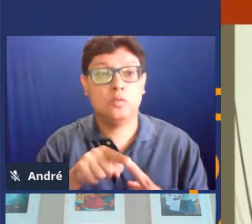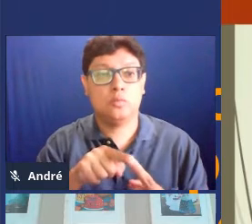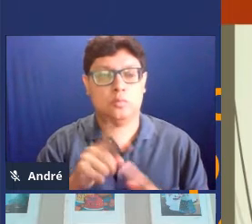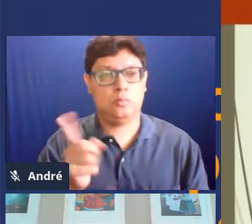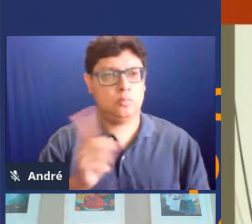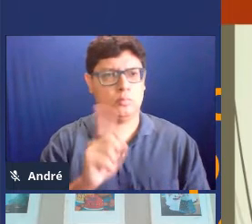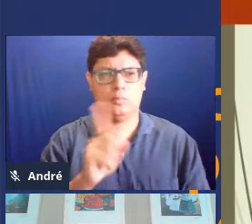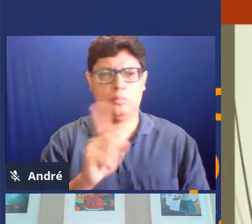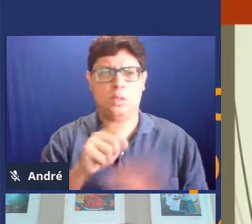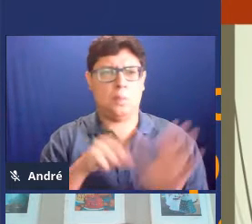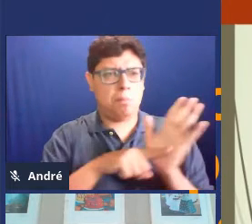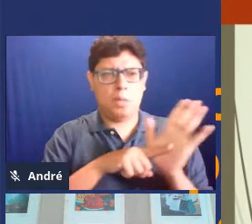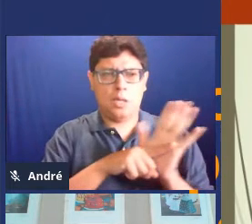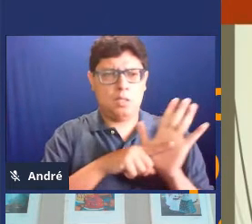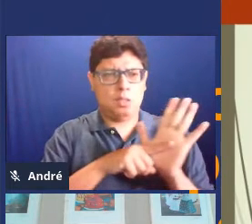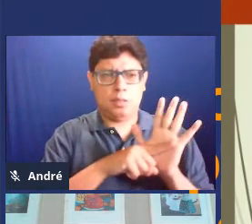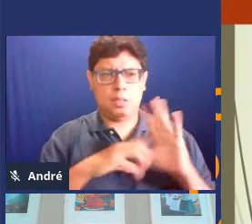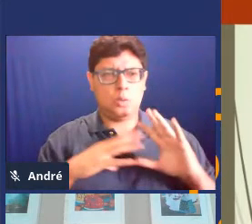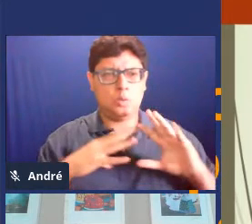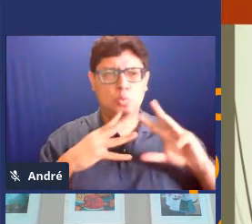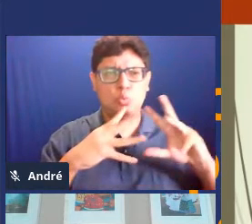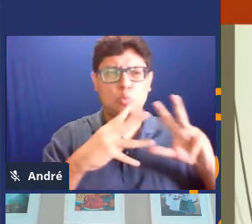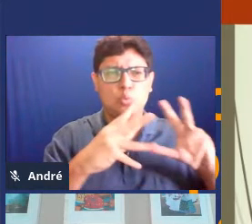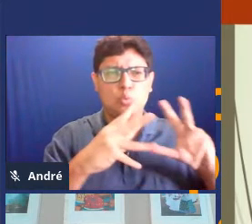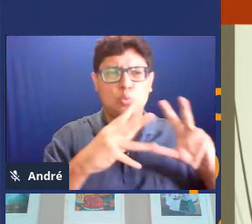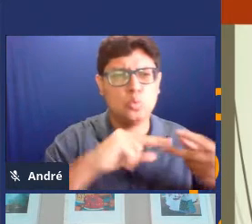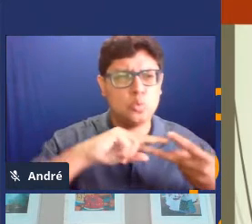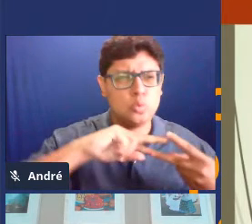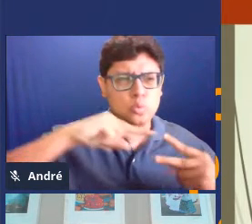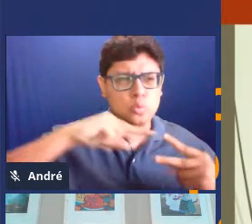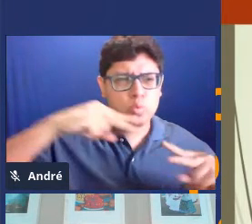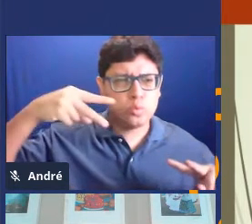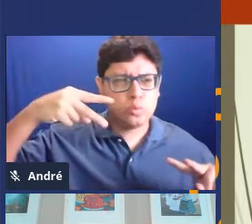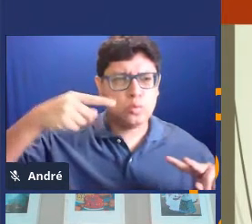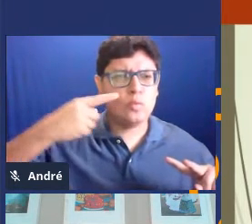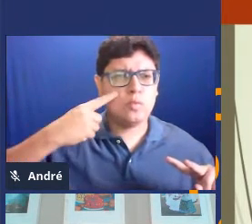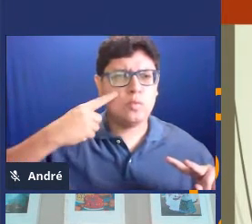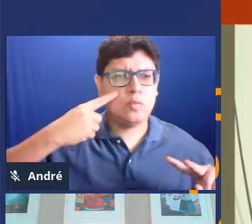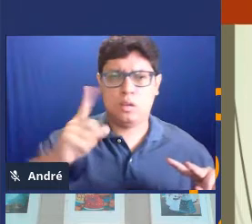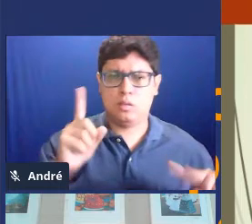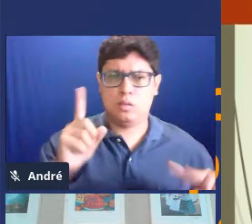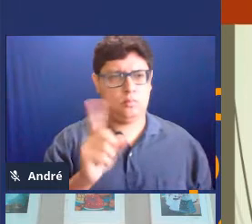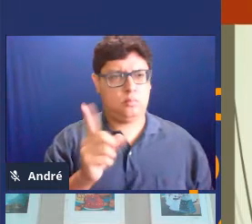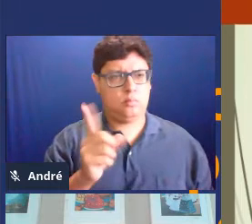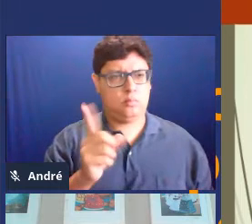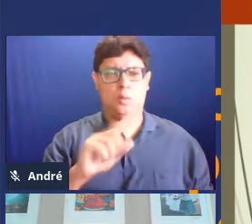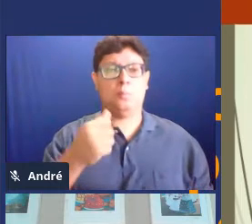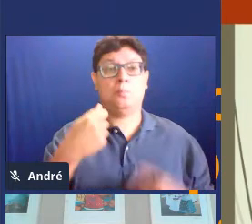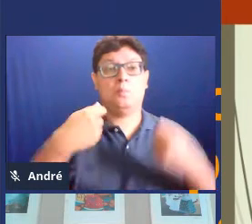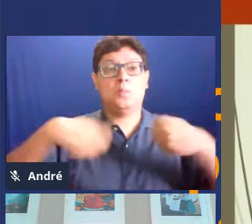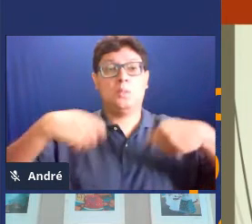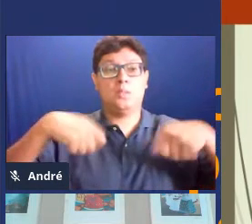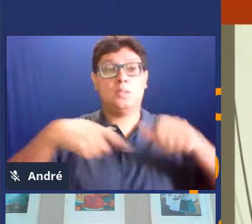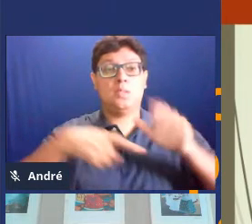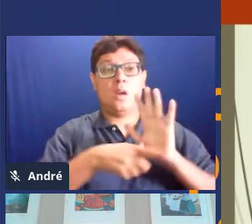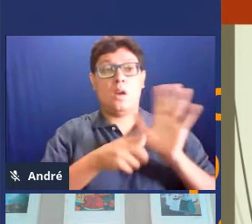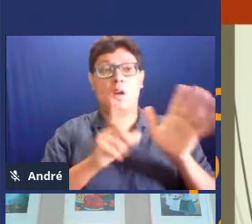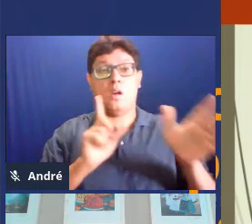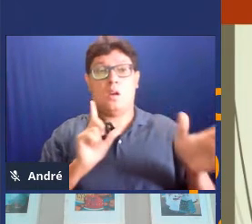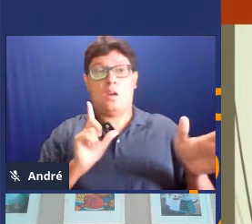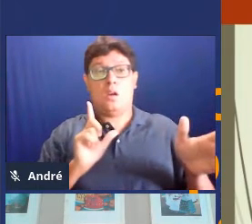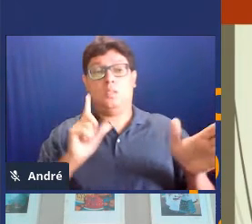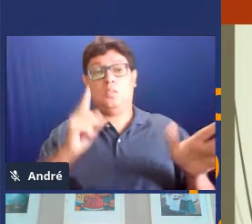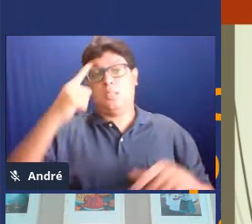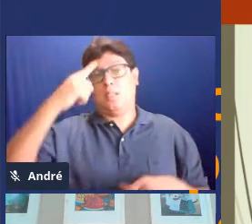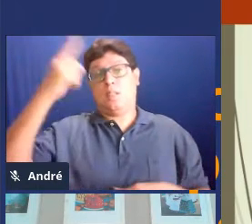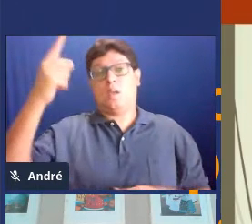Não, eu tenho que sair de casa com a ideia pronta. O que é que eu quero descobrir? O que é que eu quero testar? Uma dieta para melhorar a